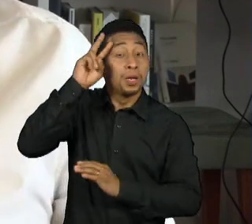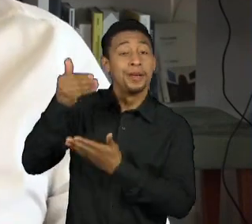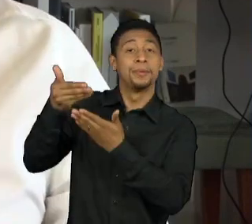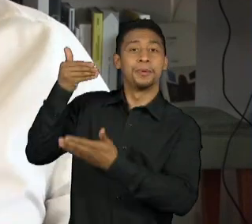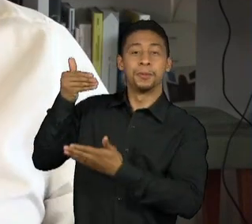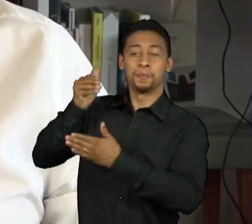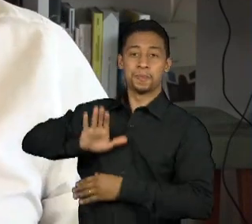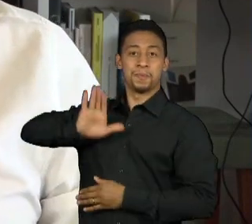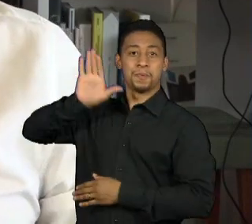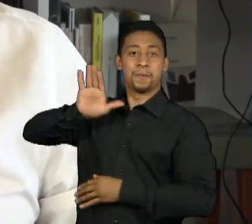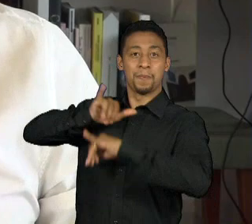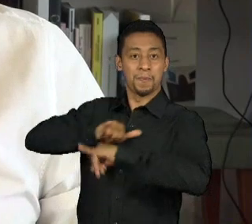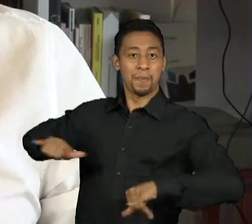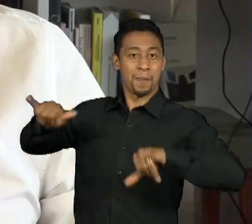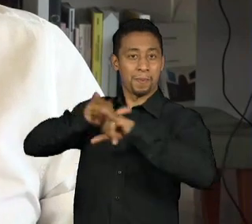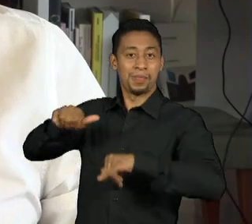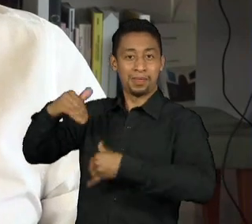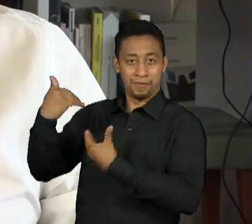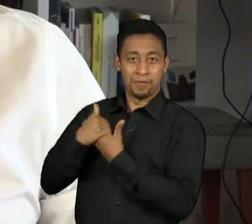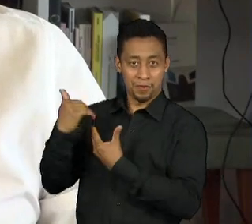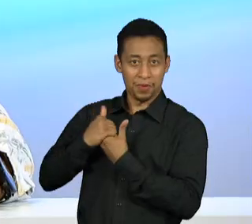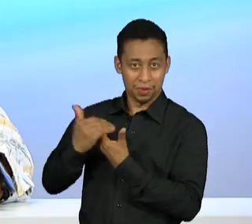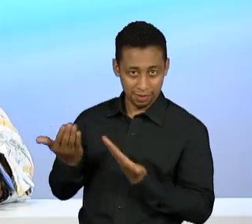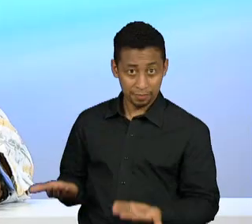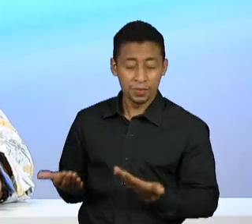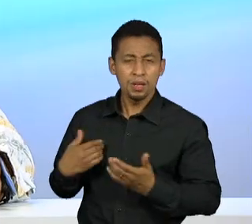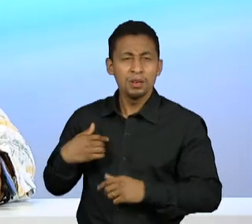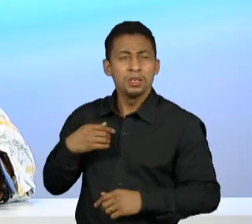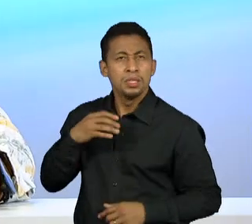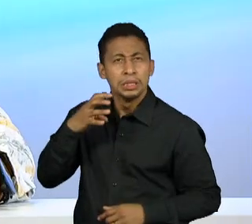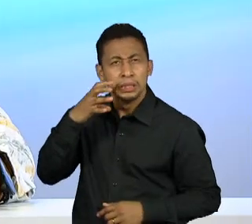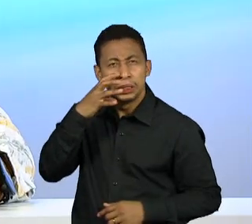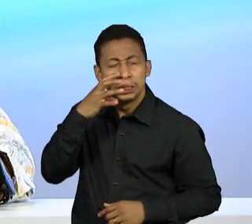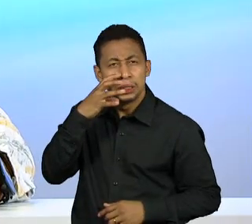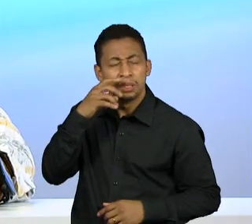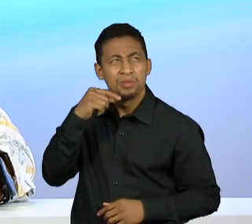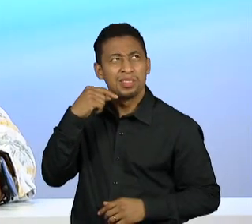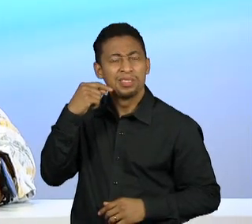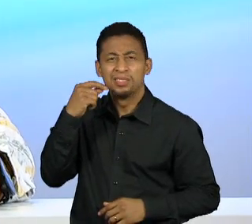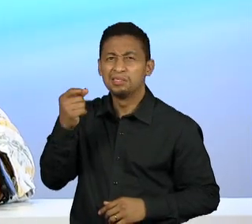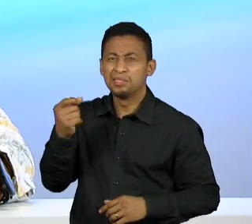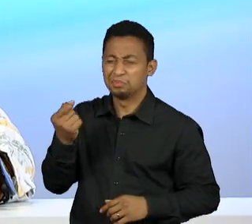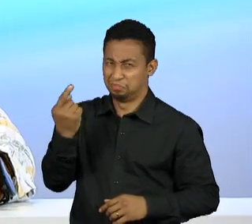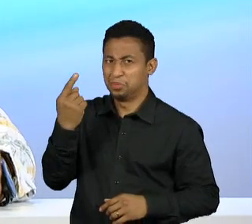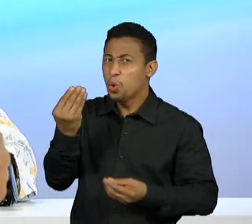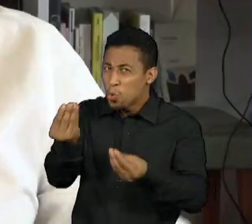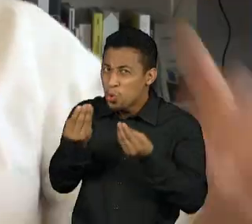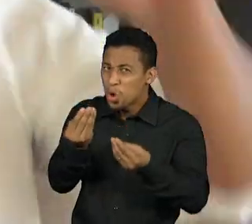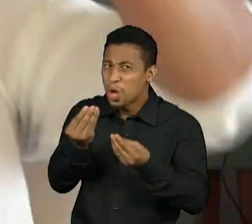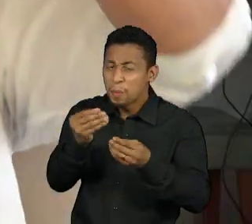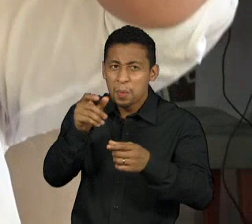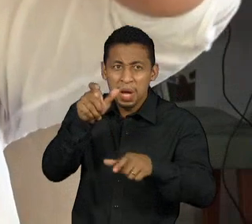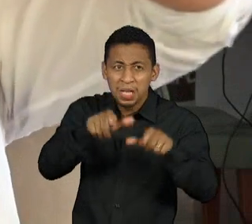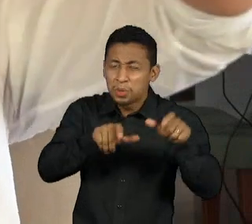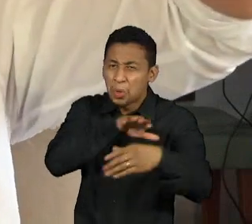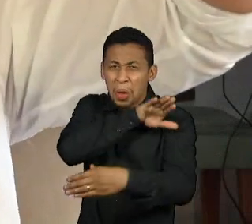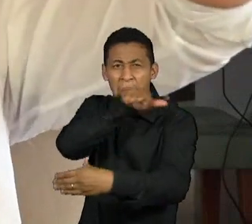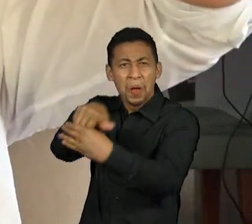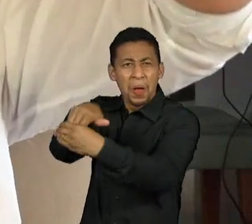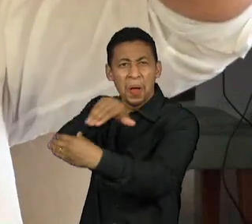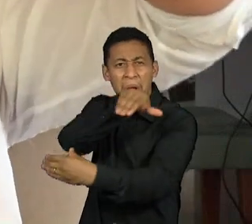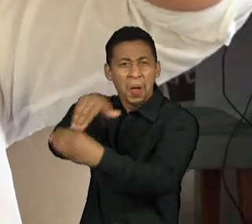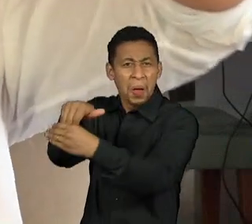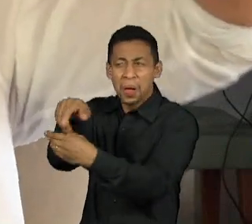gente ficava abismado, né, como as pessoas vão votar, muita gente, né? E aí tinha um meme, era